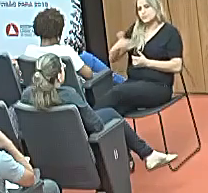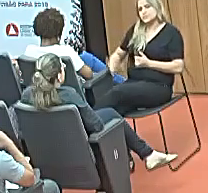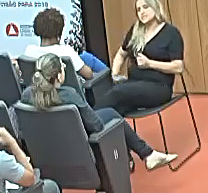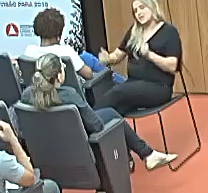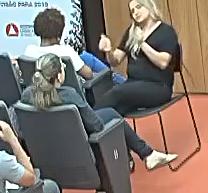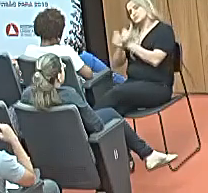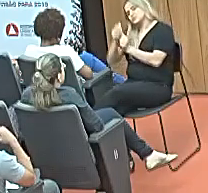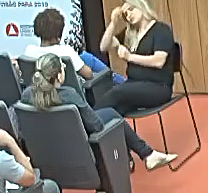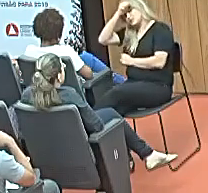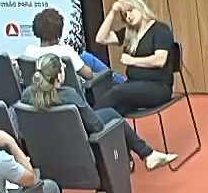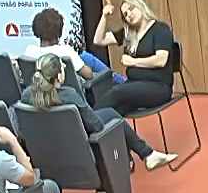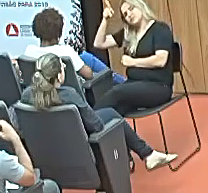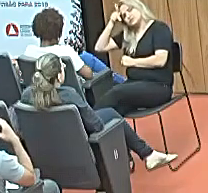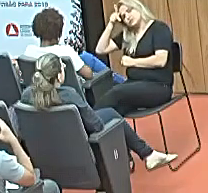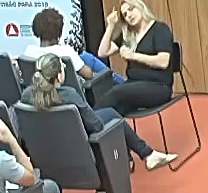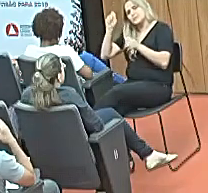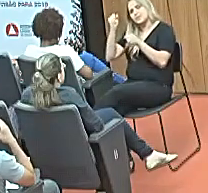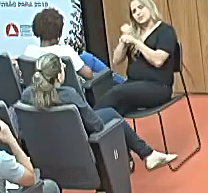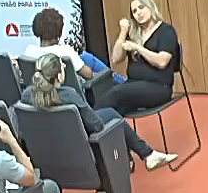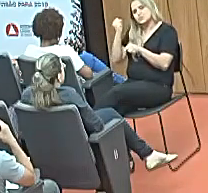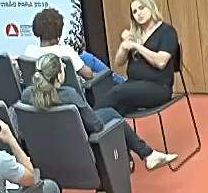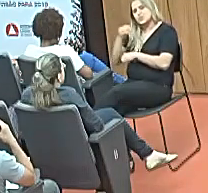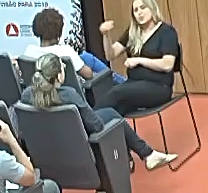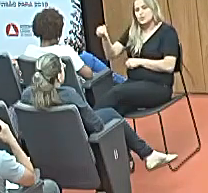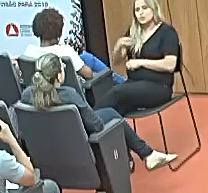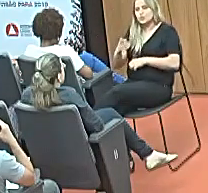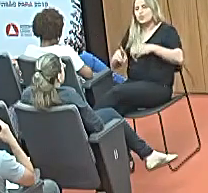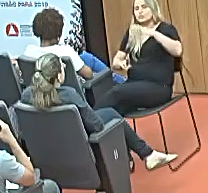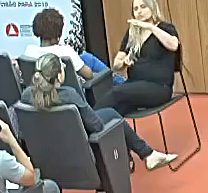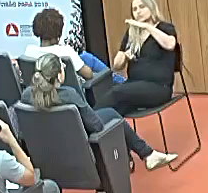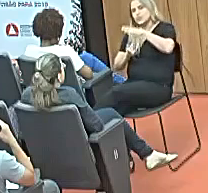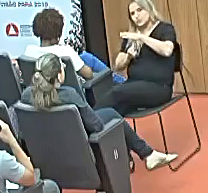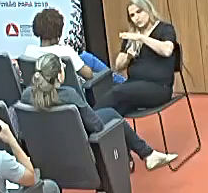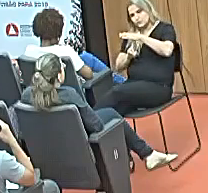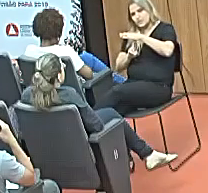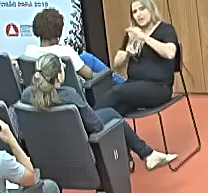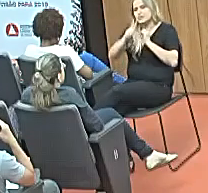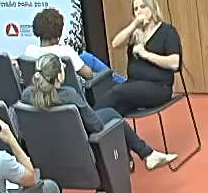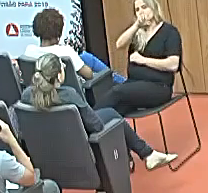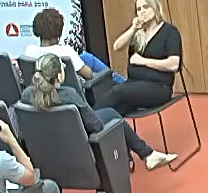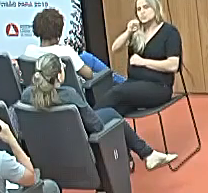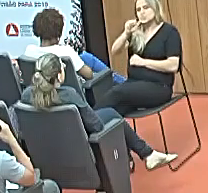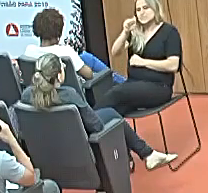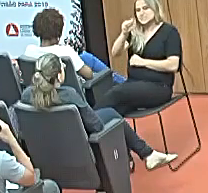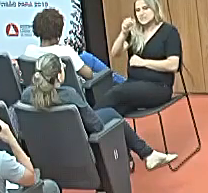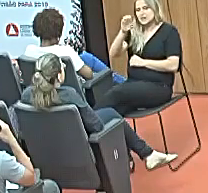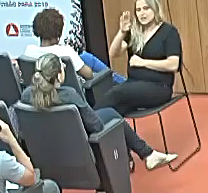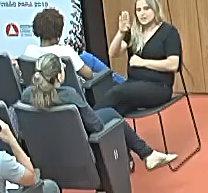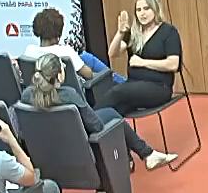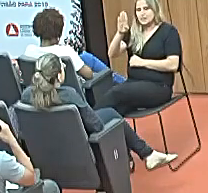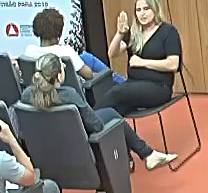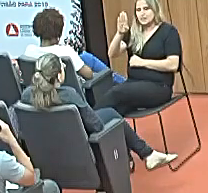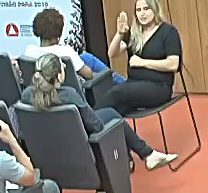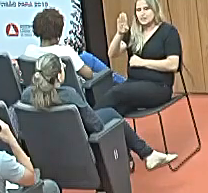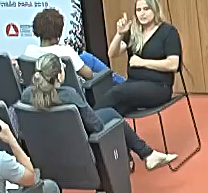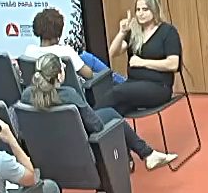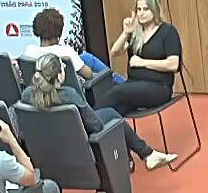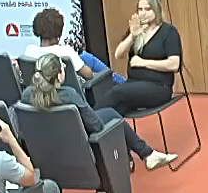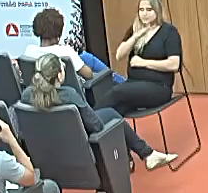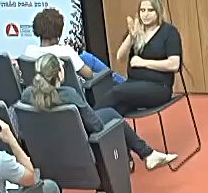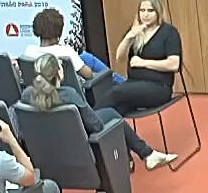de belo horizonte para a construção do novo terminal rodoviário no bairro de são gabriel haja visto o belo horizonte uma das principais capitais